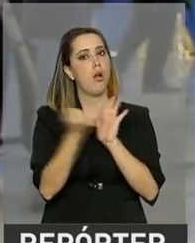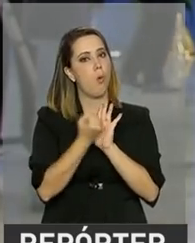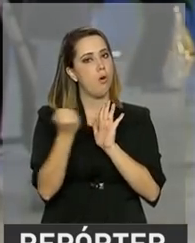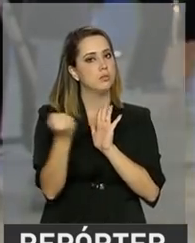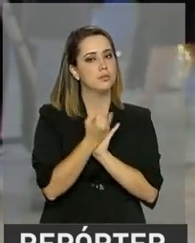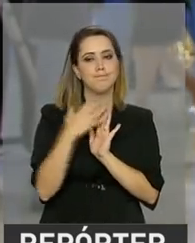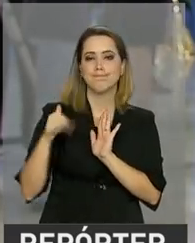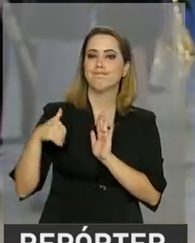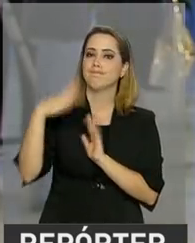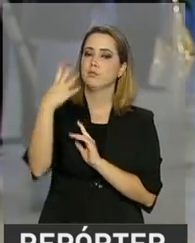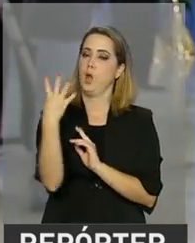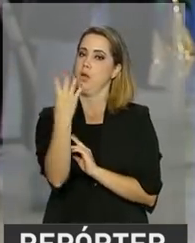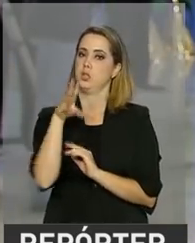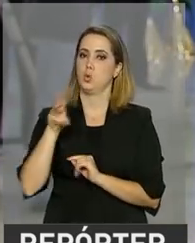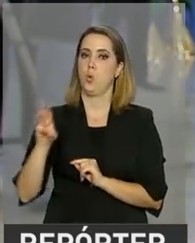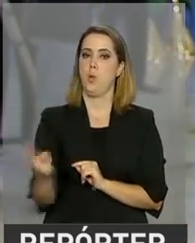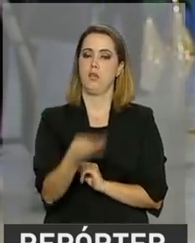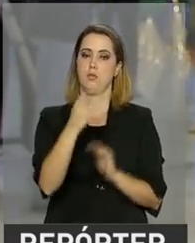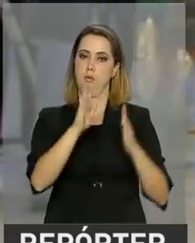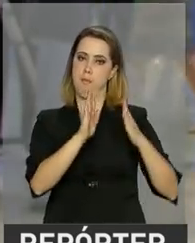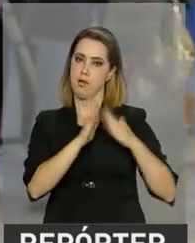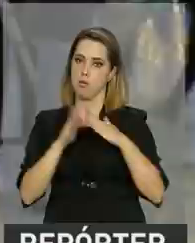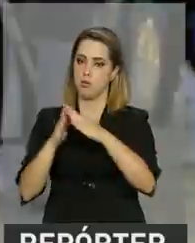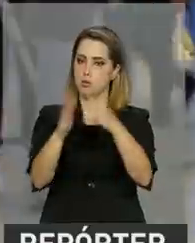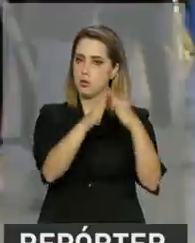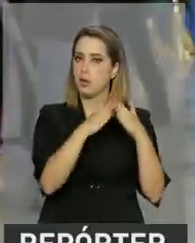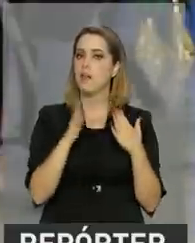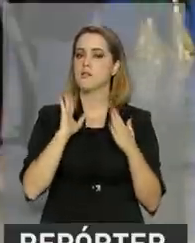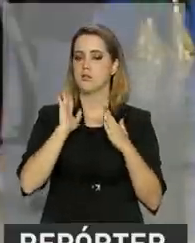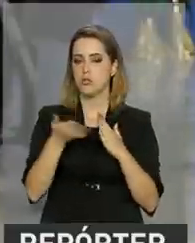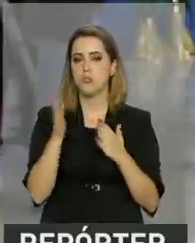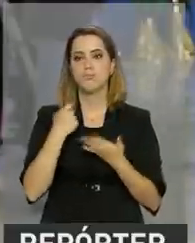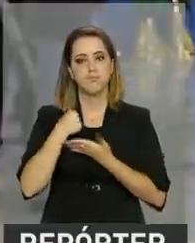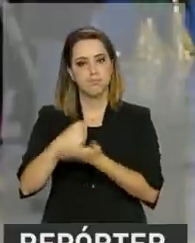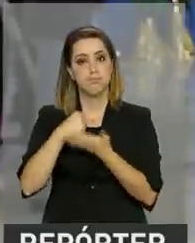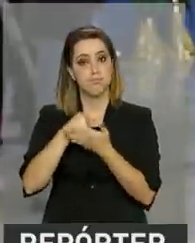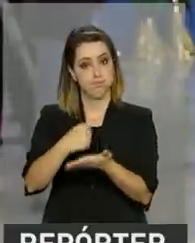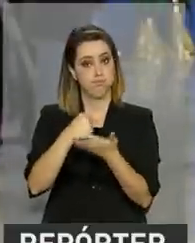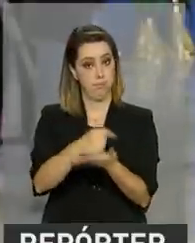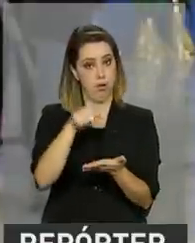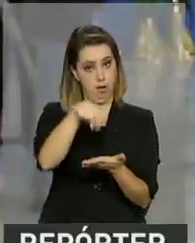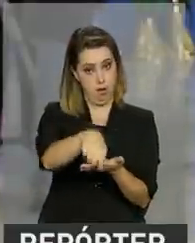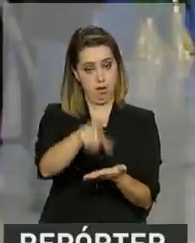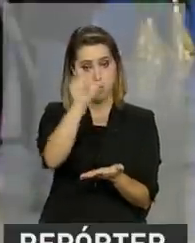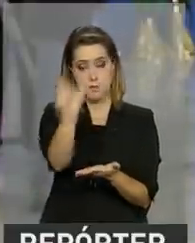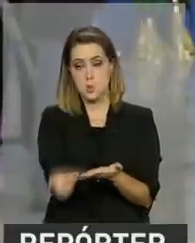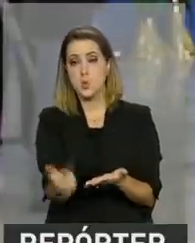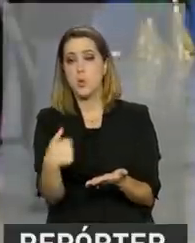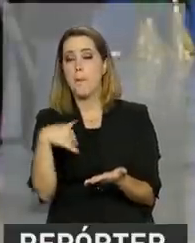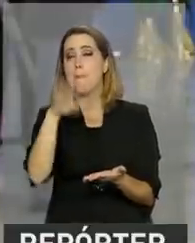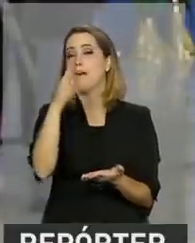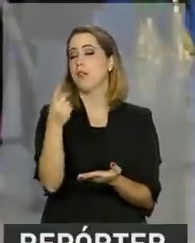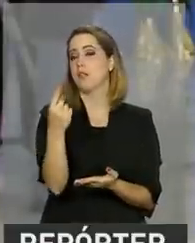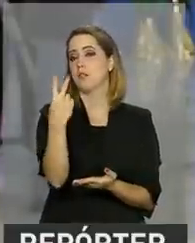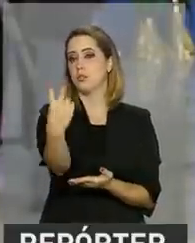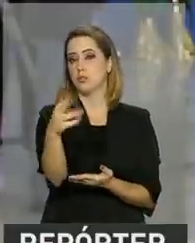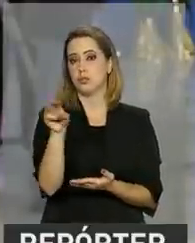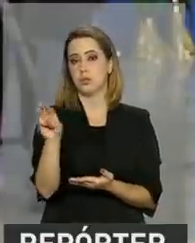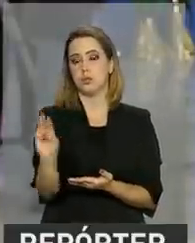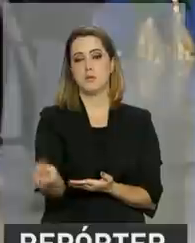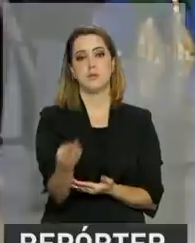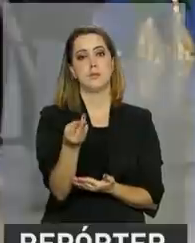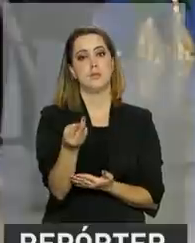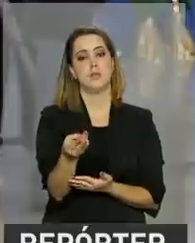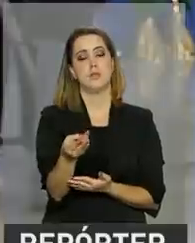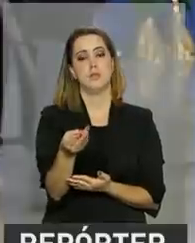4 milhões e 200 mil moradias no país e efetivamente entregues aos proprietários mais de 2 milhões